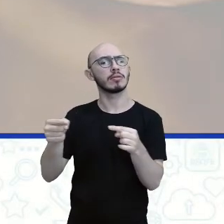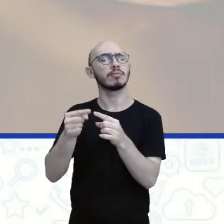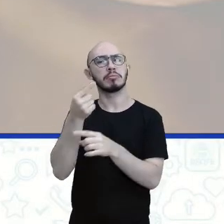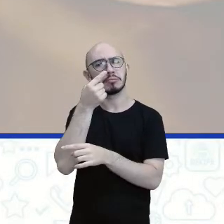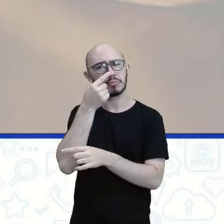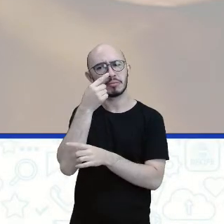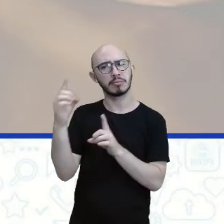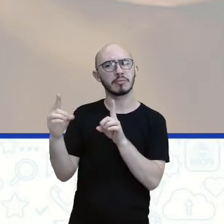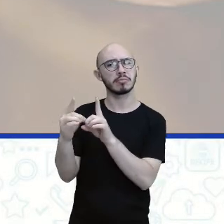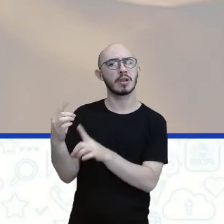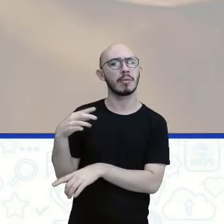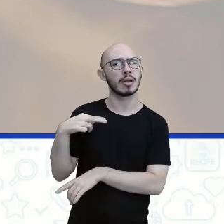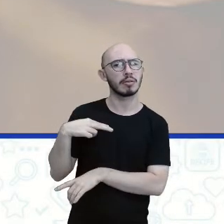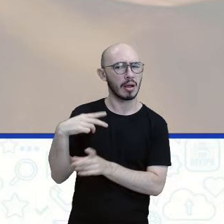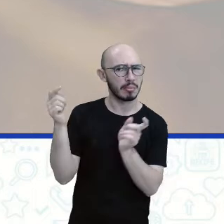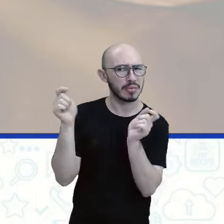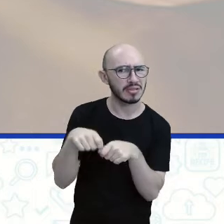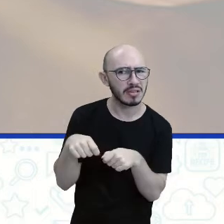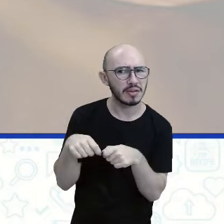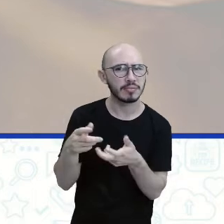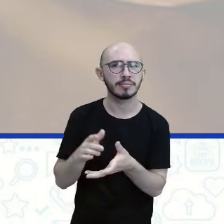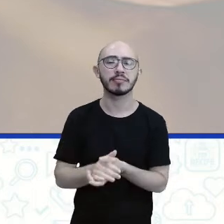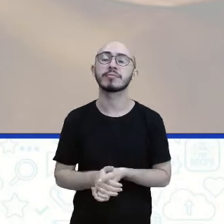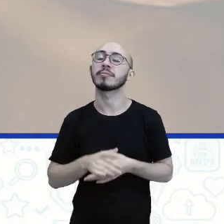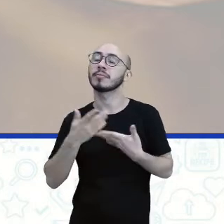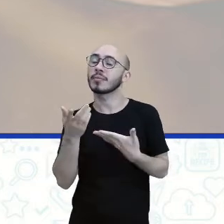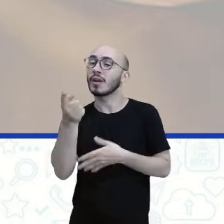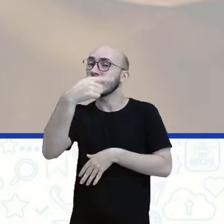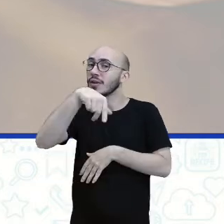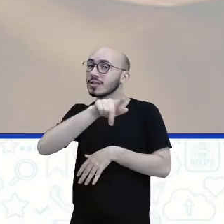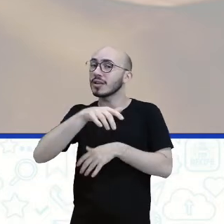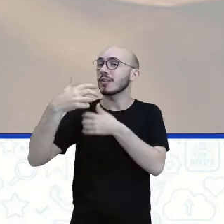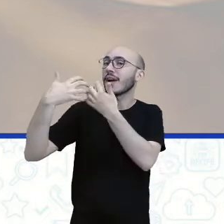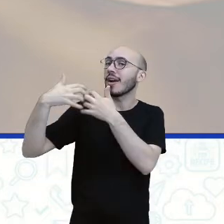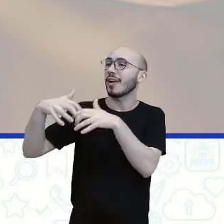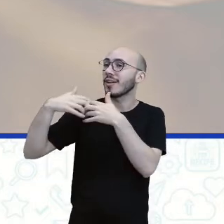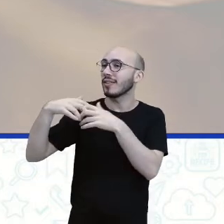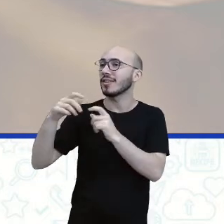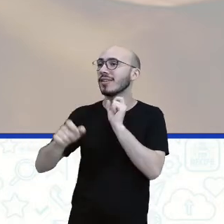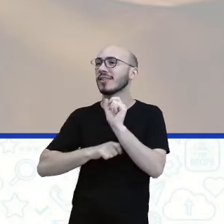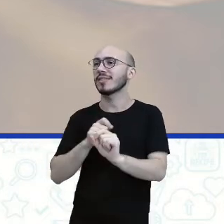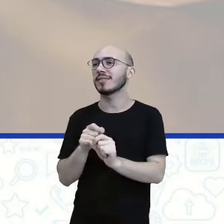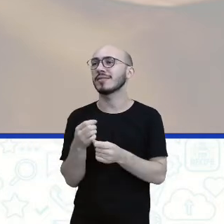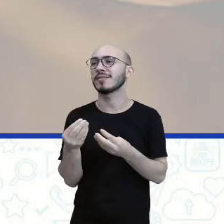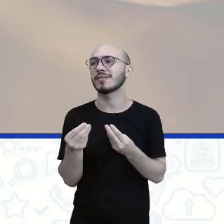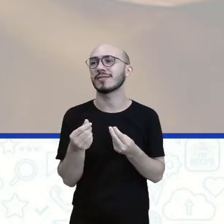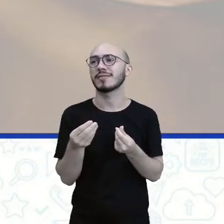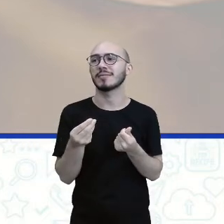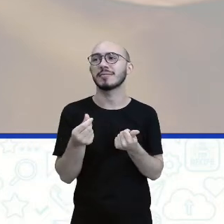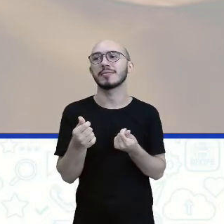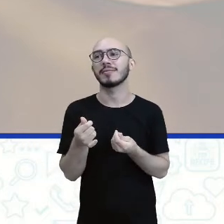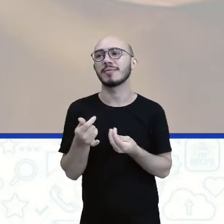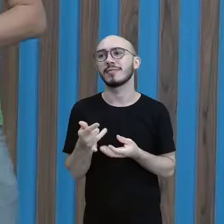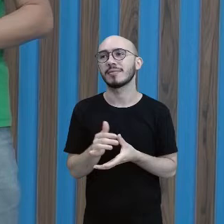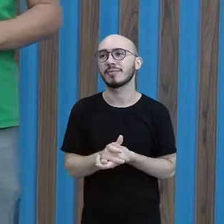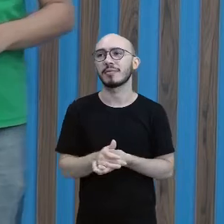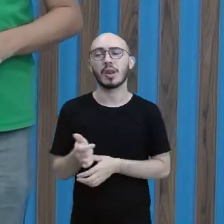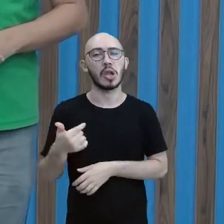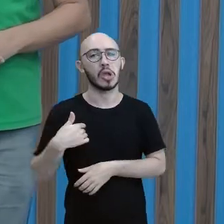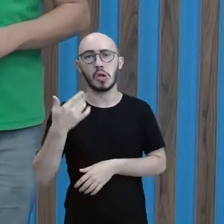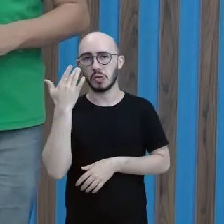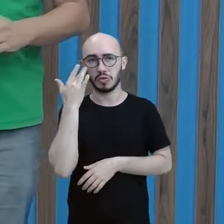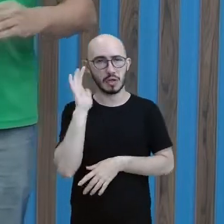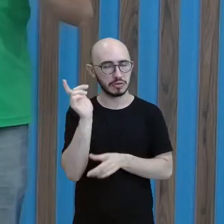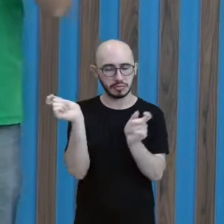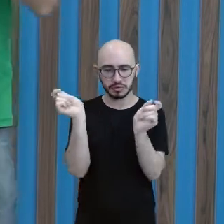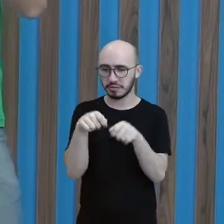parece possível. Bom, eu vou deixar aí para vocês pensarem. Aliás, né, eu não me furto de dizer as coisas aqui, eu também não acho que seja muito